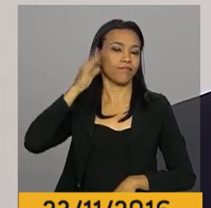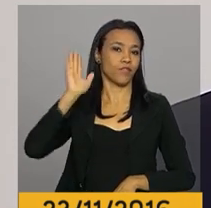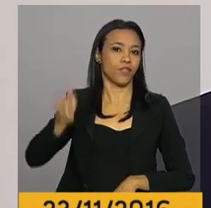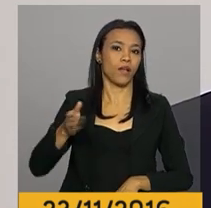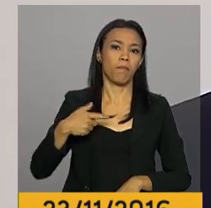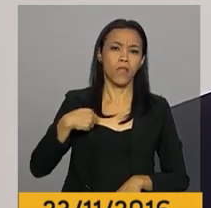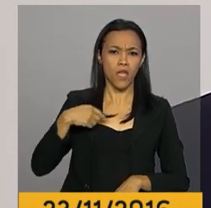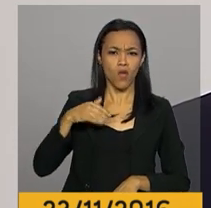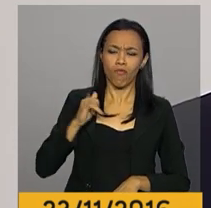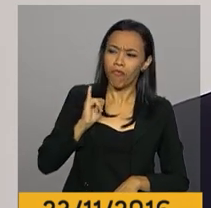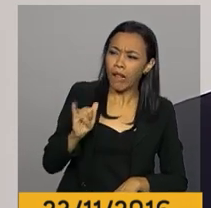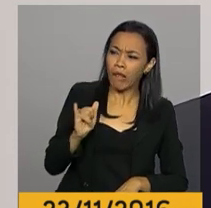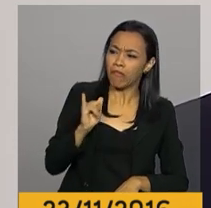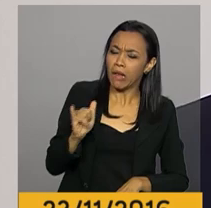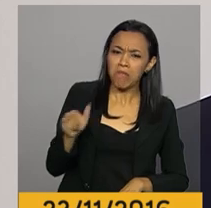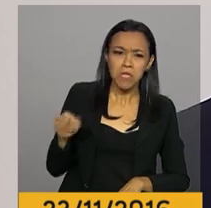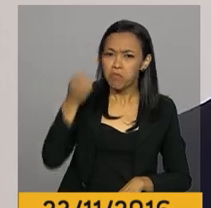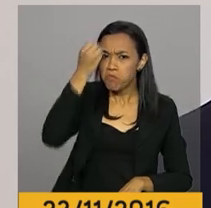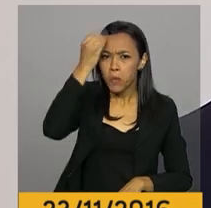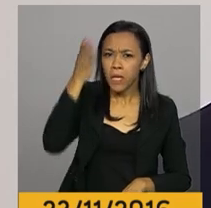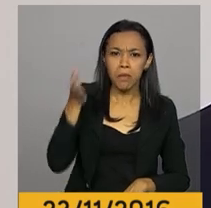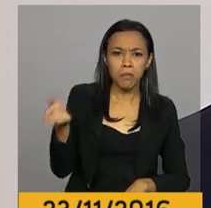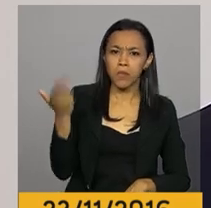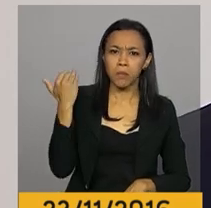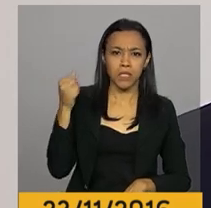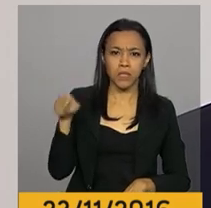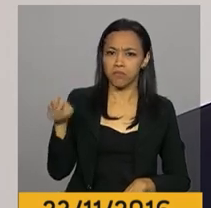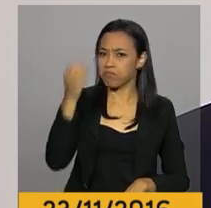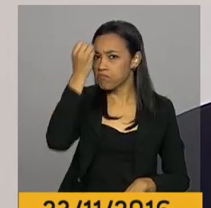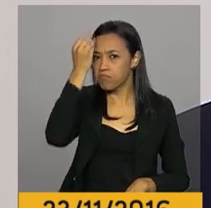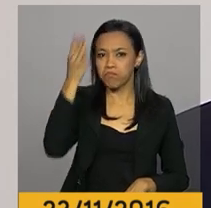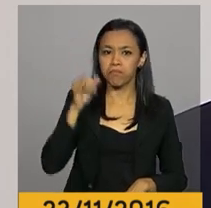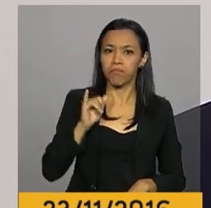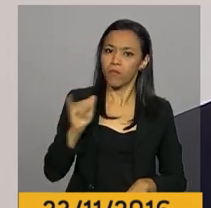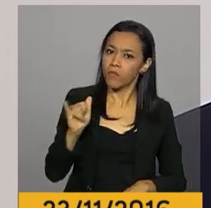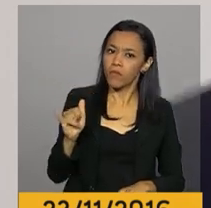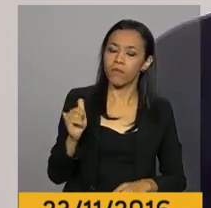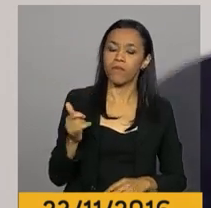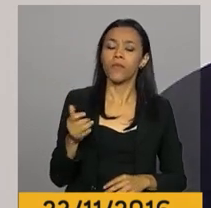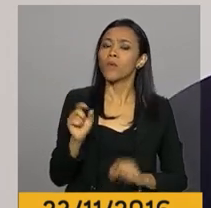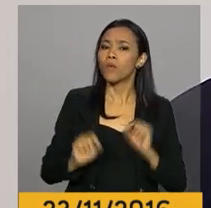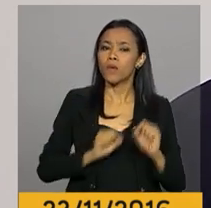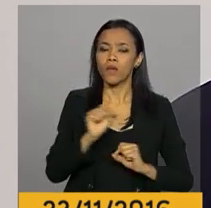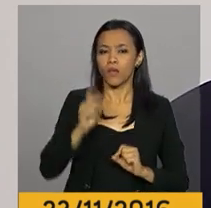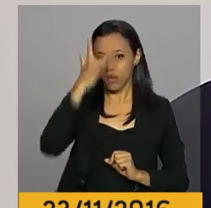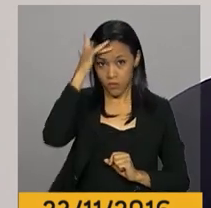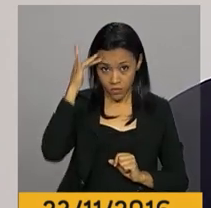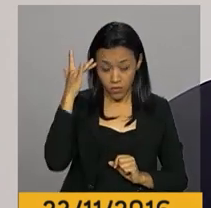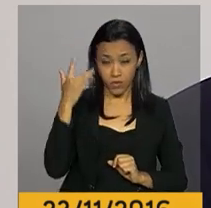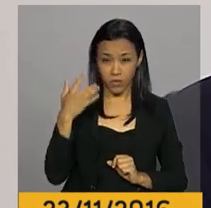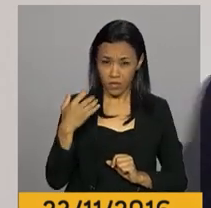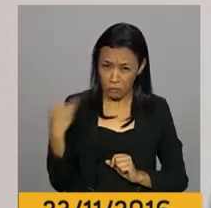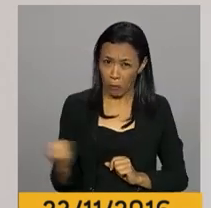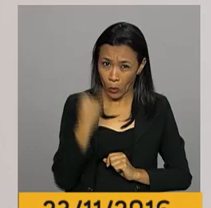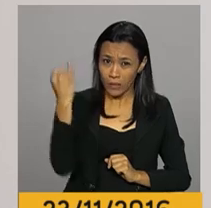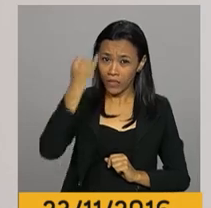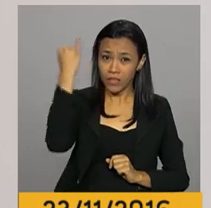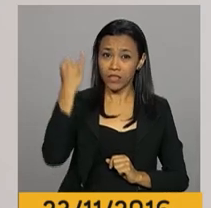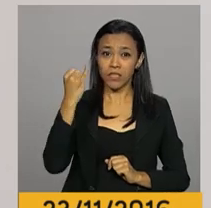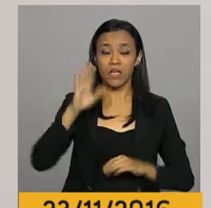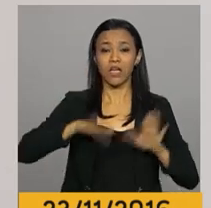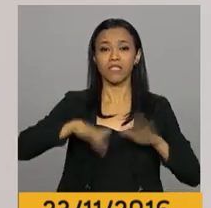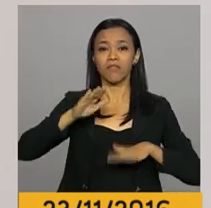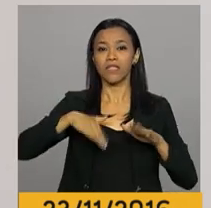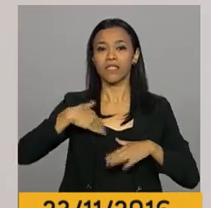recordar que não se lembrava o que significa que na verdade as pessoas muito importantes às vezes não percebem